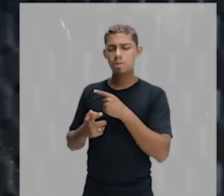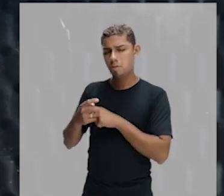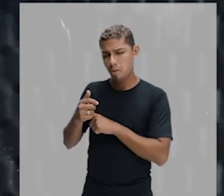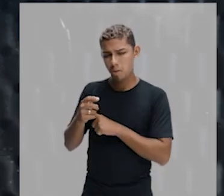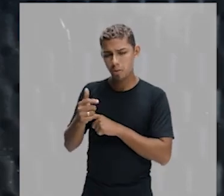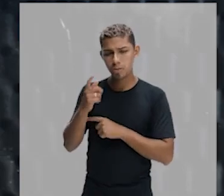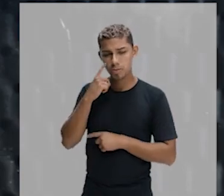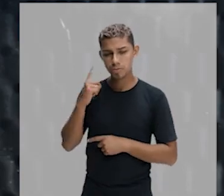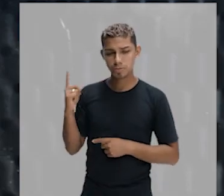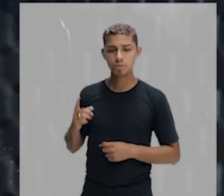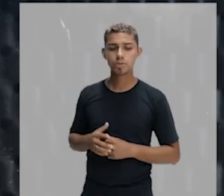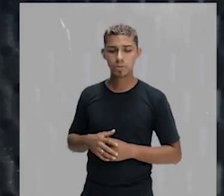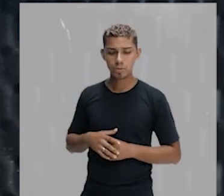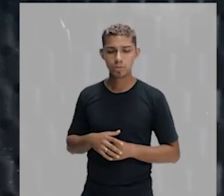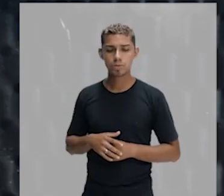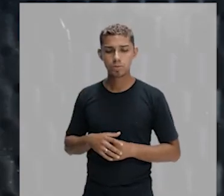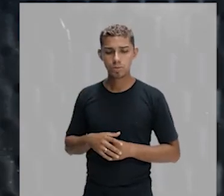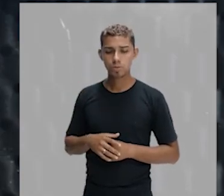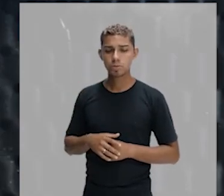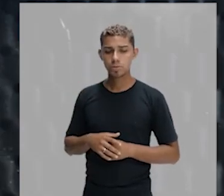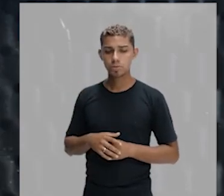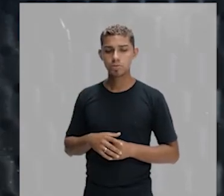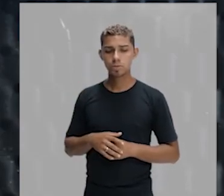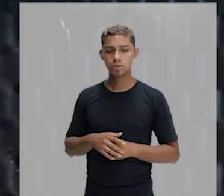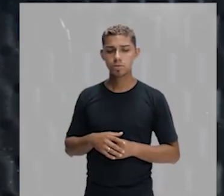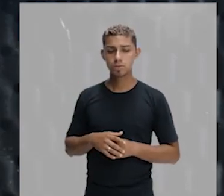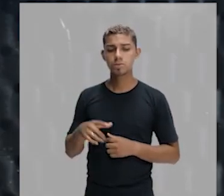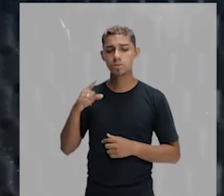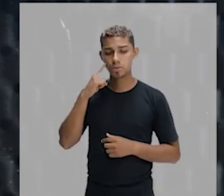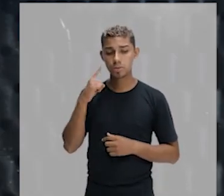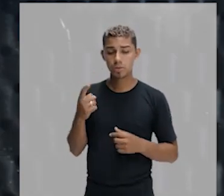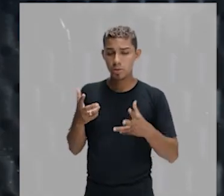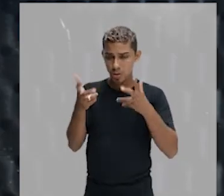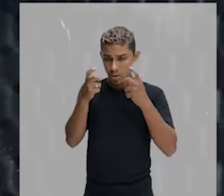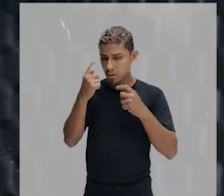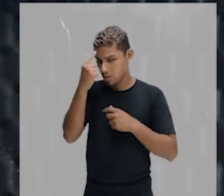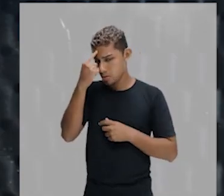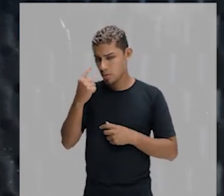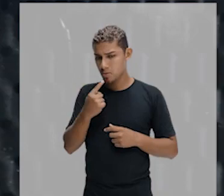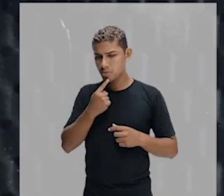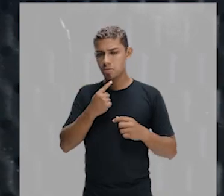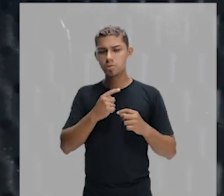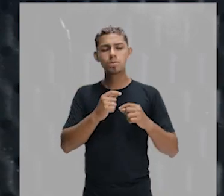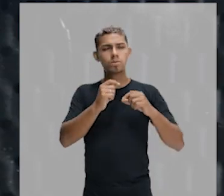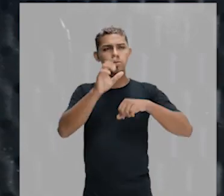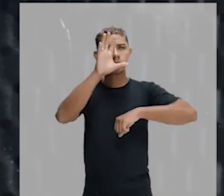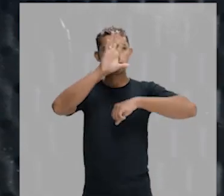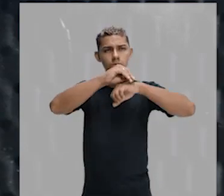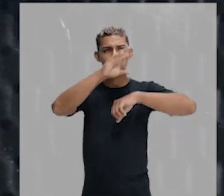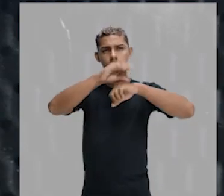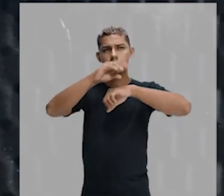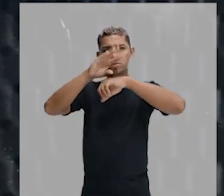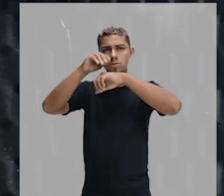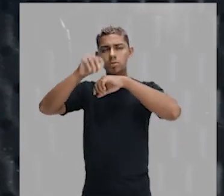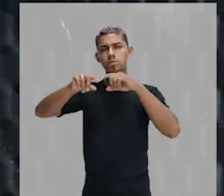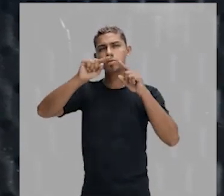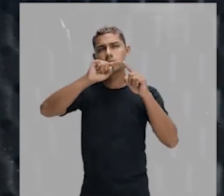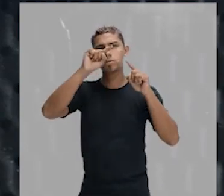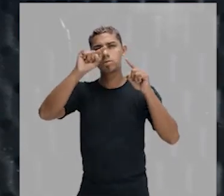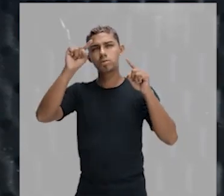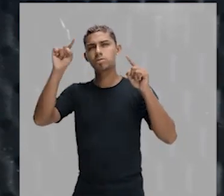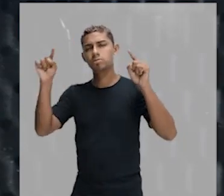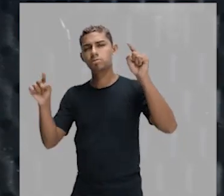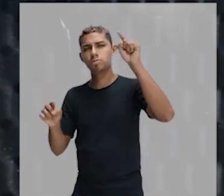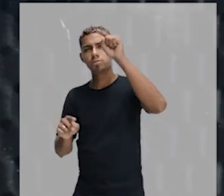pouco, certo? A gente consegue perceber mais de que forma? Capturando por imagens. Pegando essas imagens, colocando em sequência, a gente vai conseguir